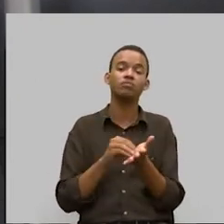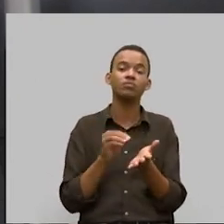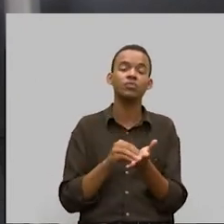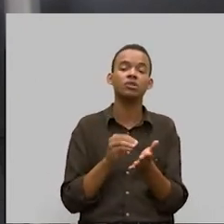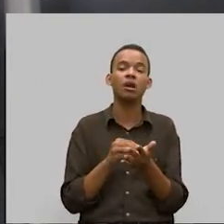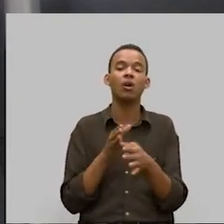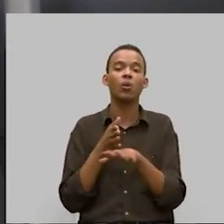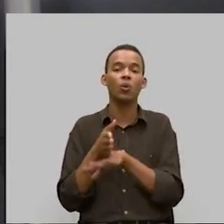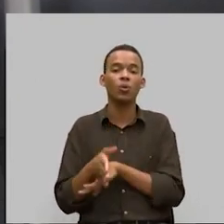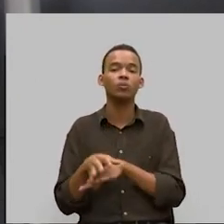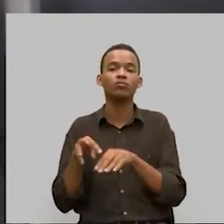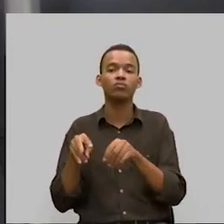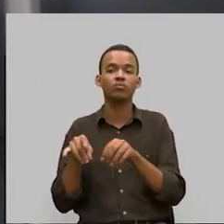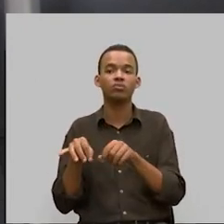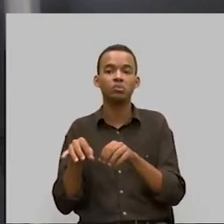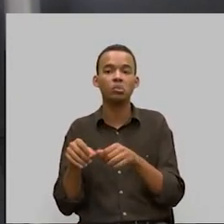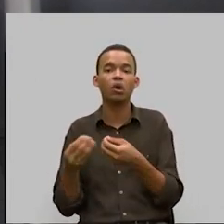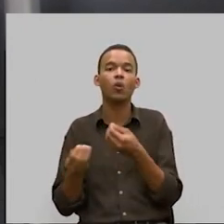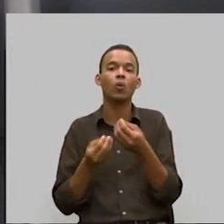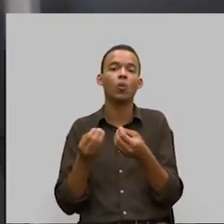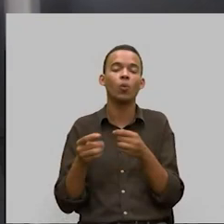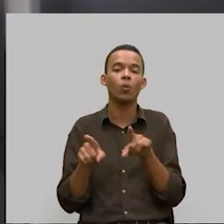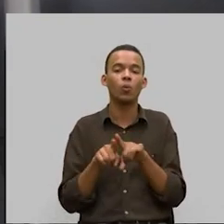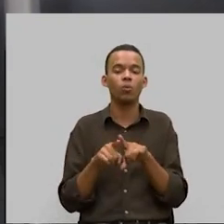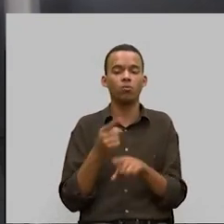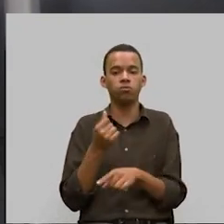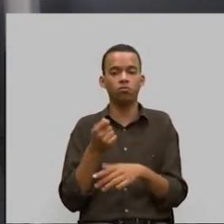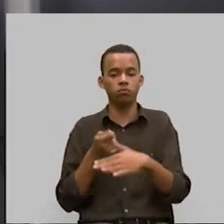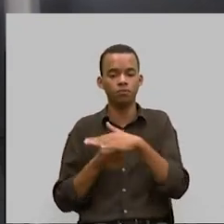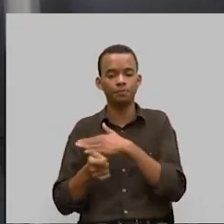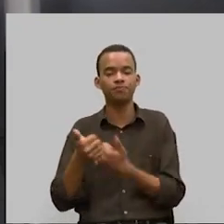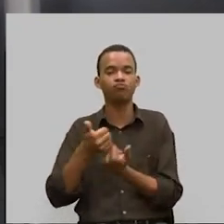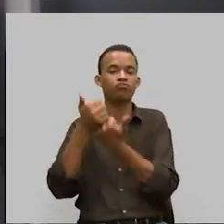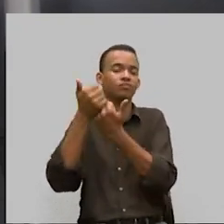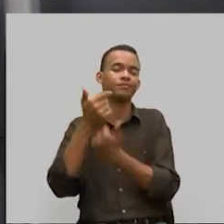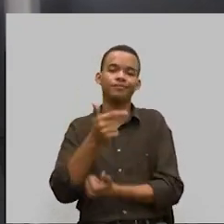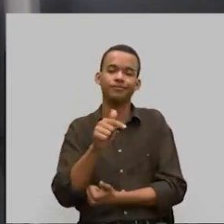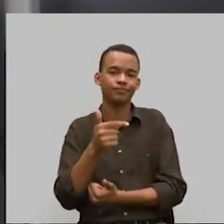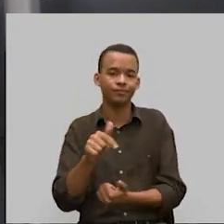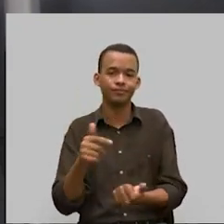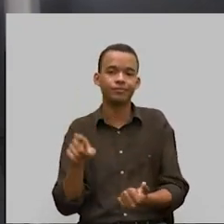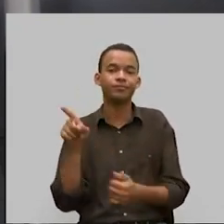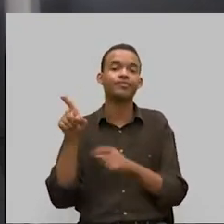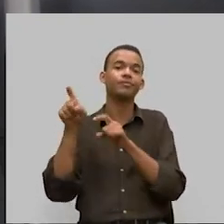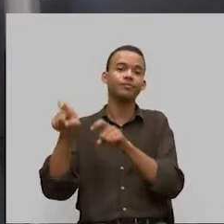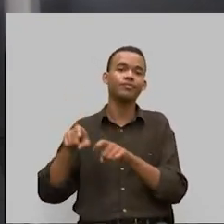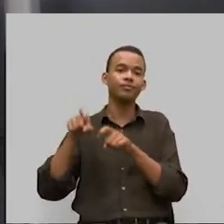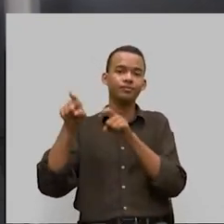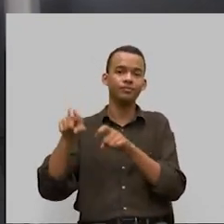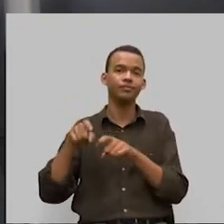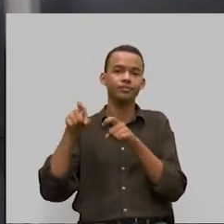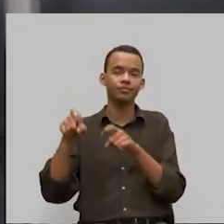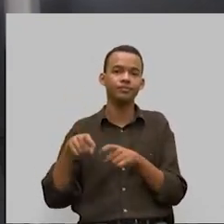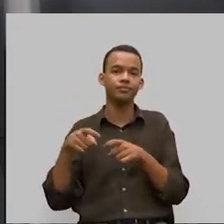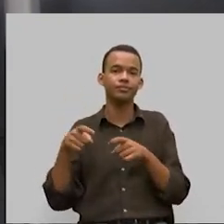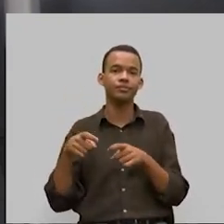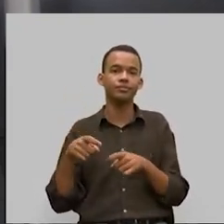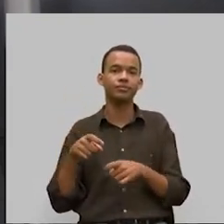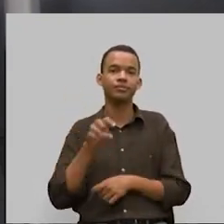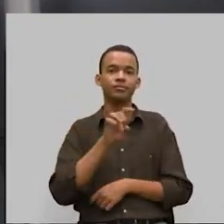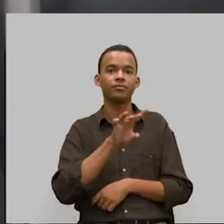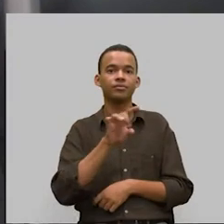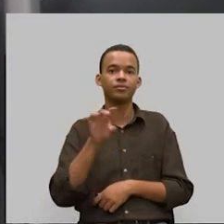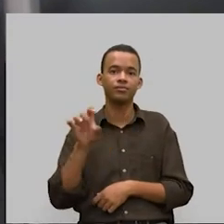acesso à terra não tem um recurso público que ampara o nossos jovens lá na roça cab caba às